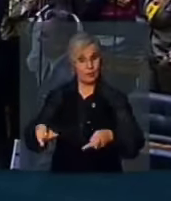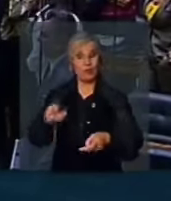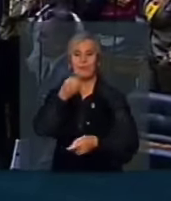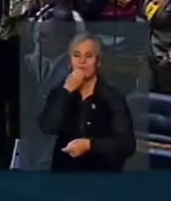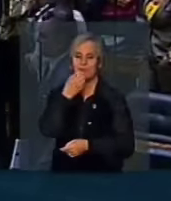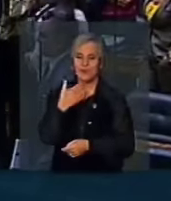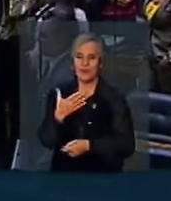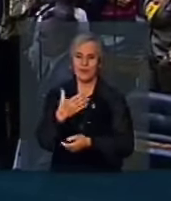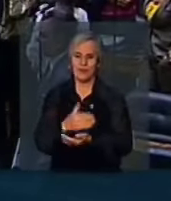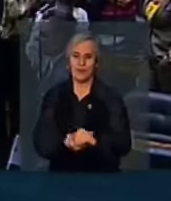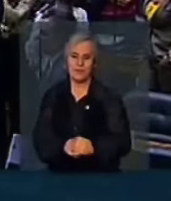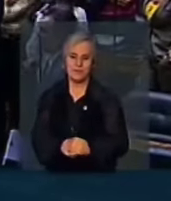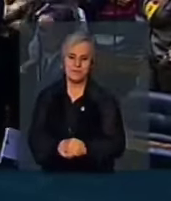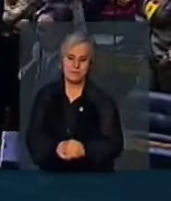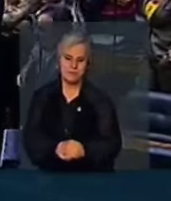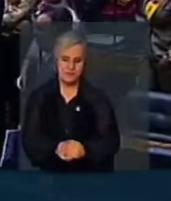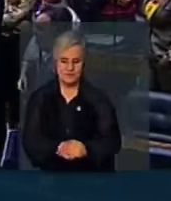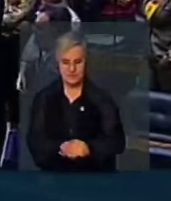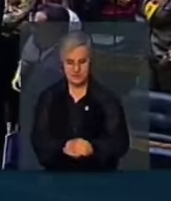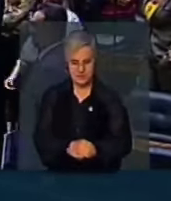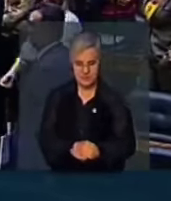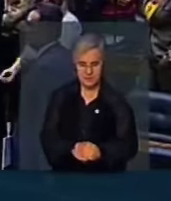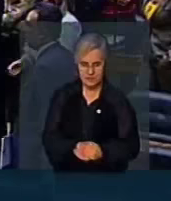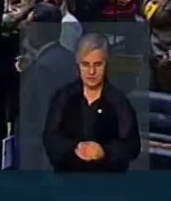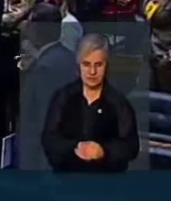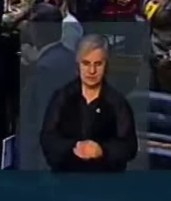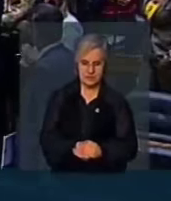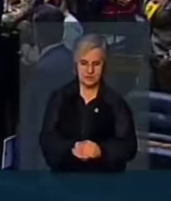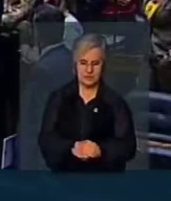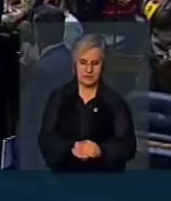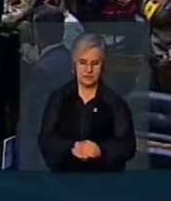essa incursão de vocês aqui na Câmara e no Senado